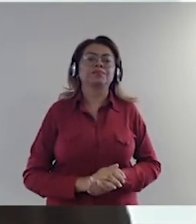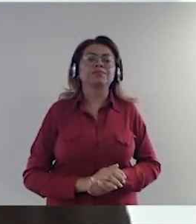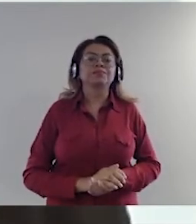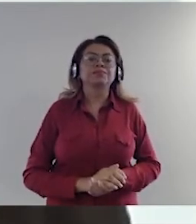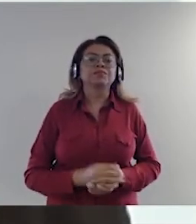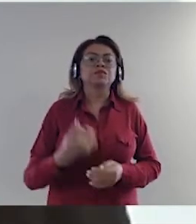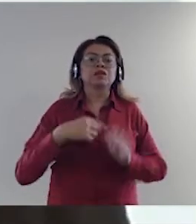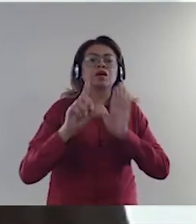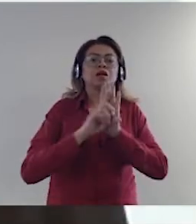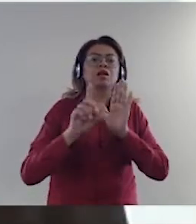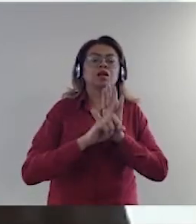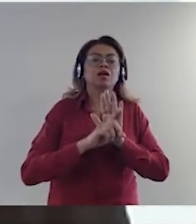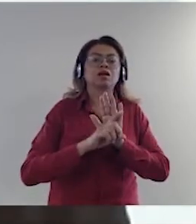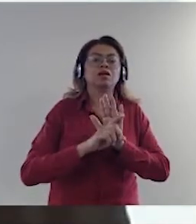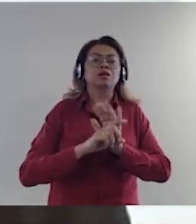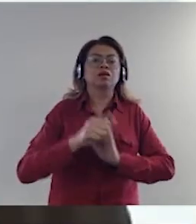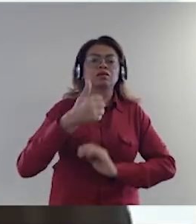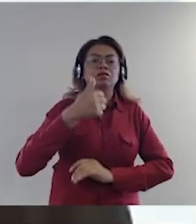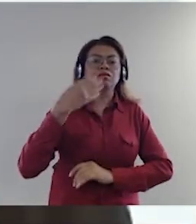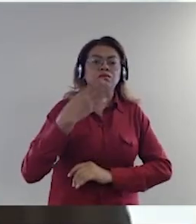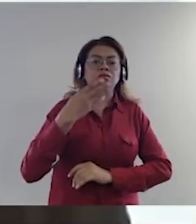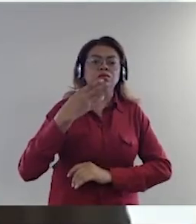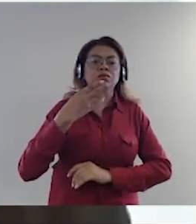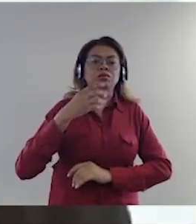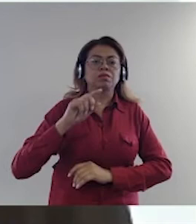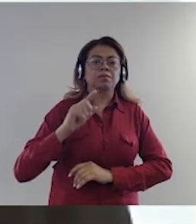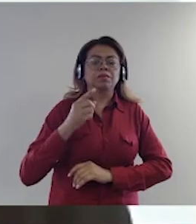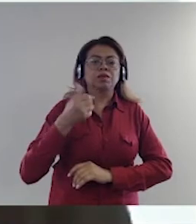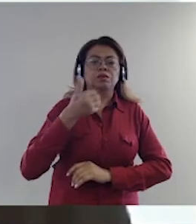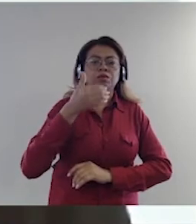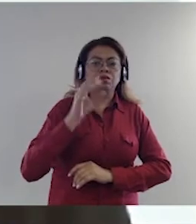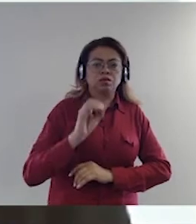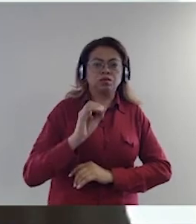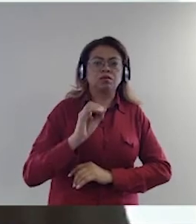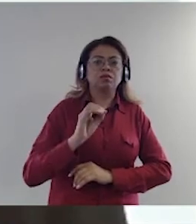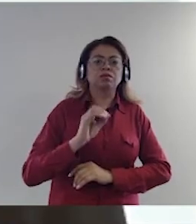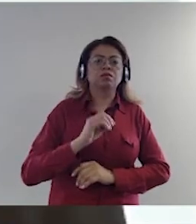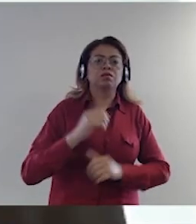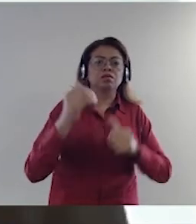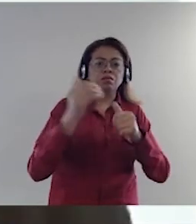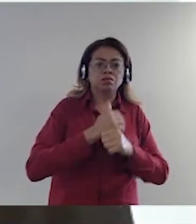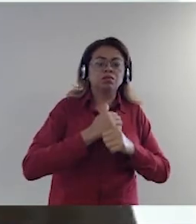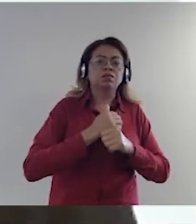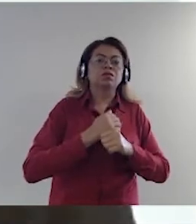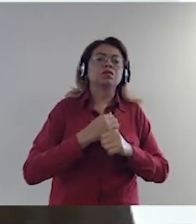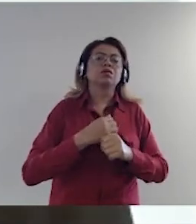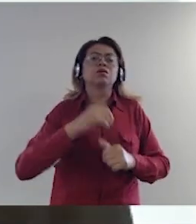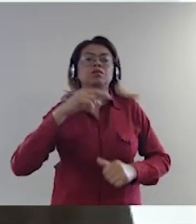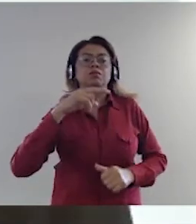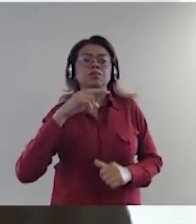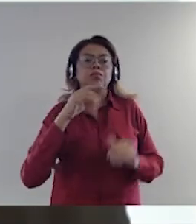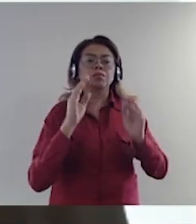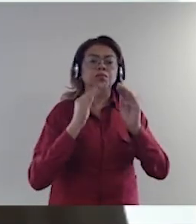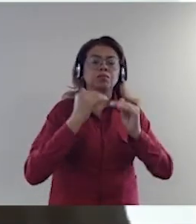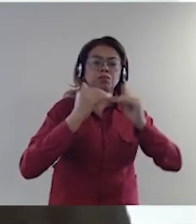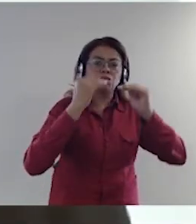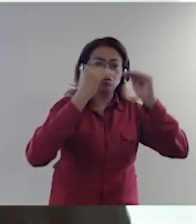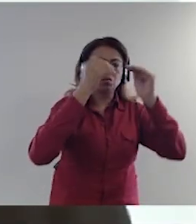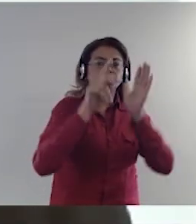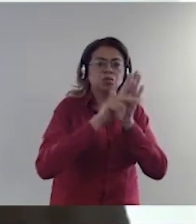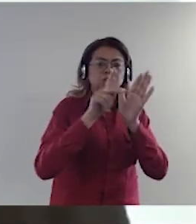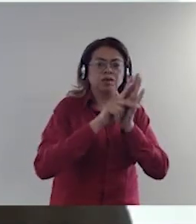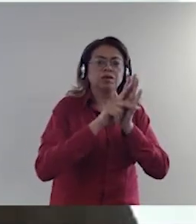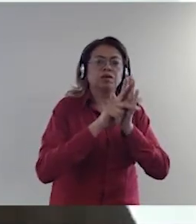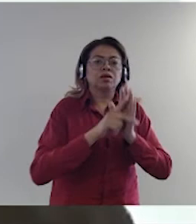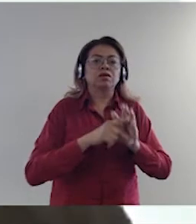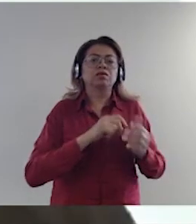da Lei 14.010 à multipropriedade imobiliária. E aí, esse tema suscita